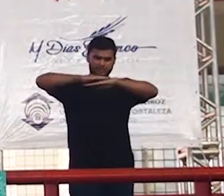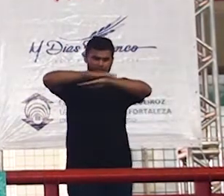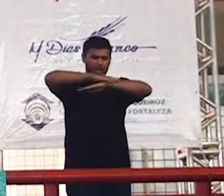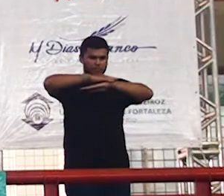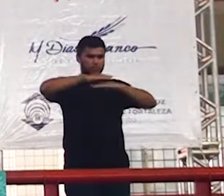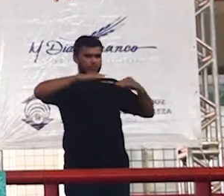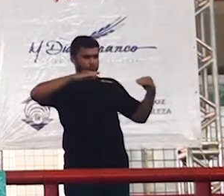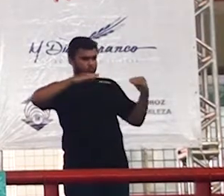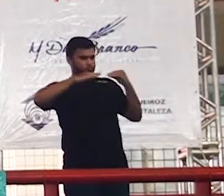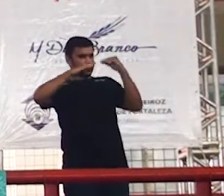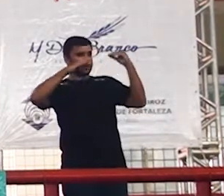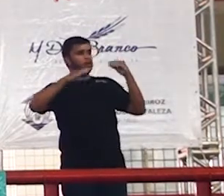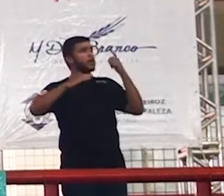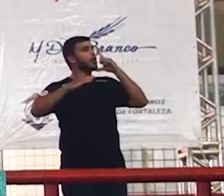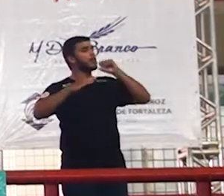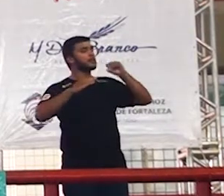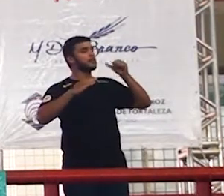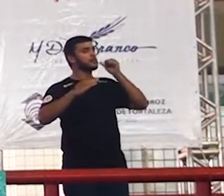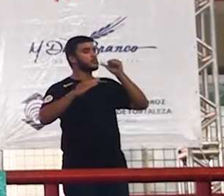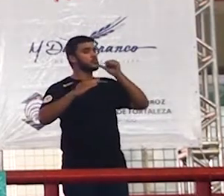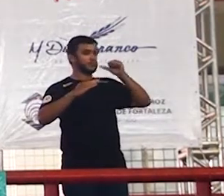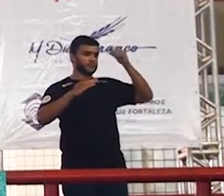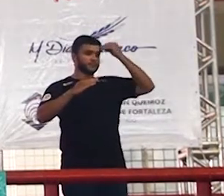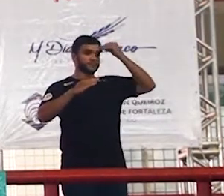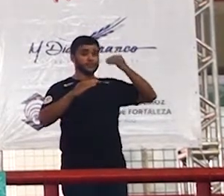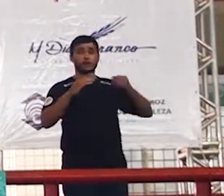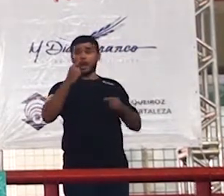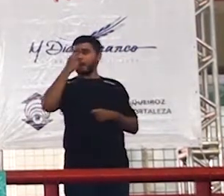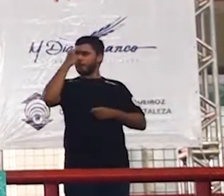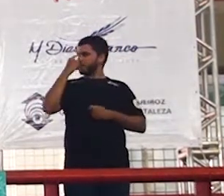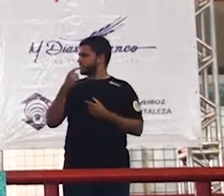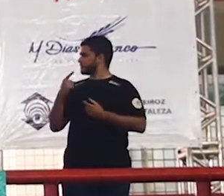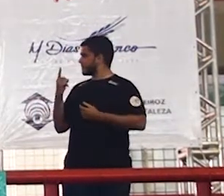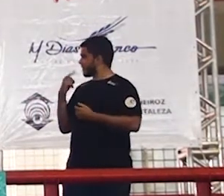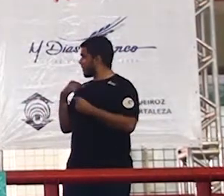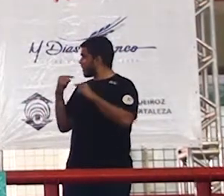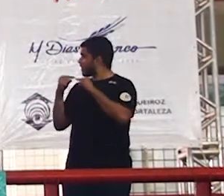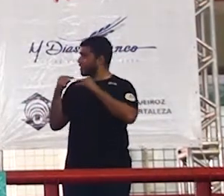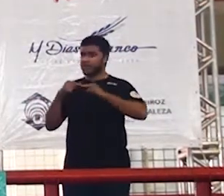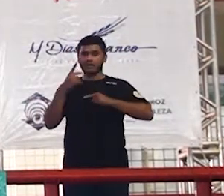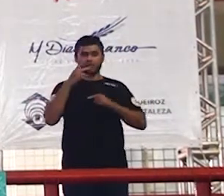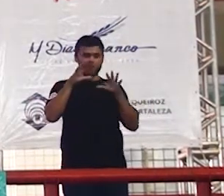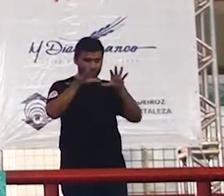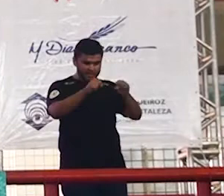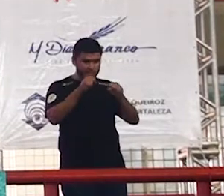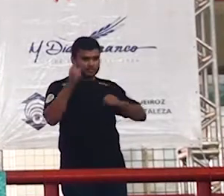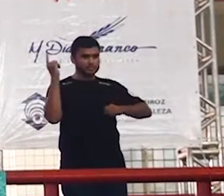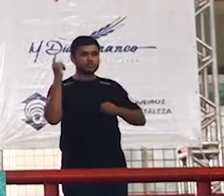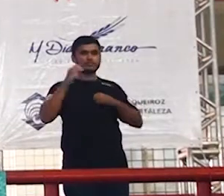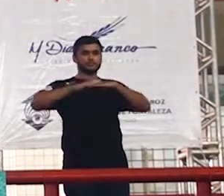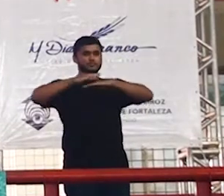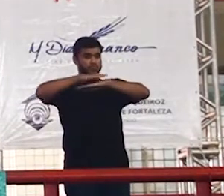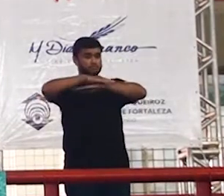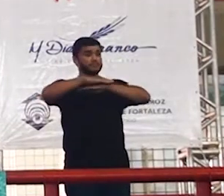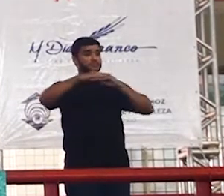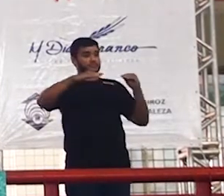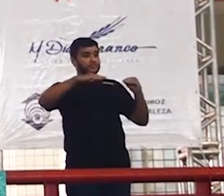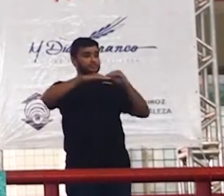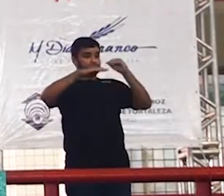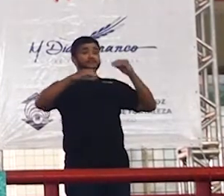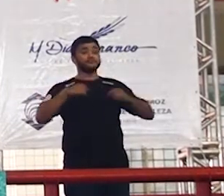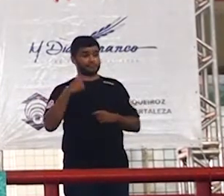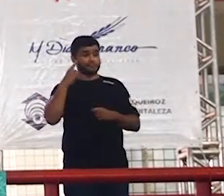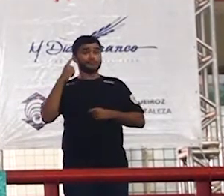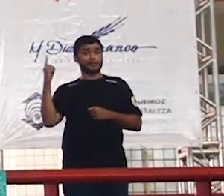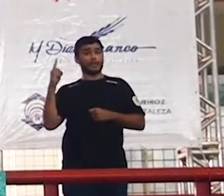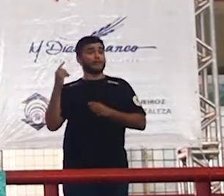virou príncipe. Ia pensar que era zoofilia. Vixe, abusaram sexualmente do sapo. Ia